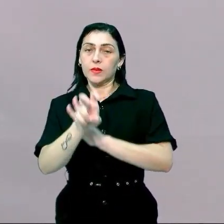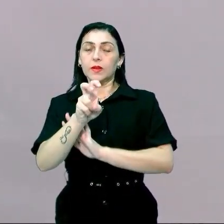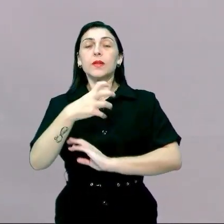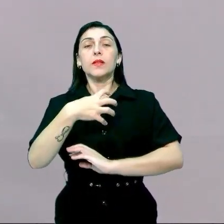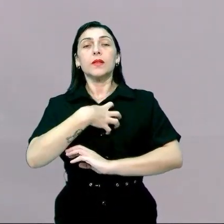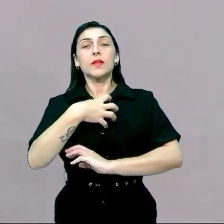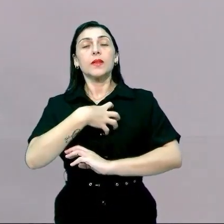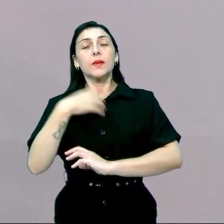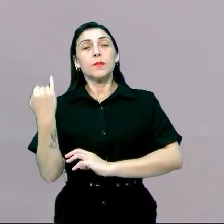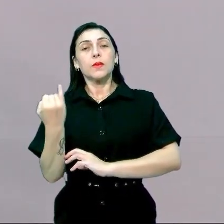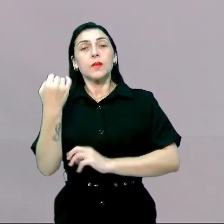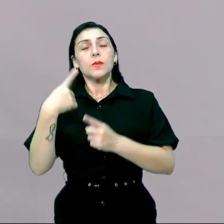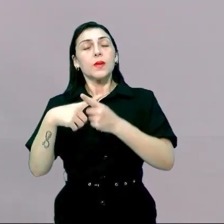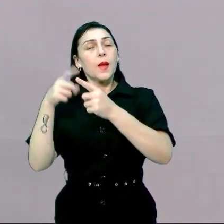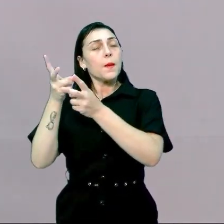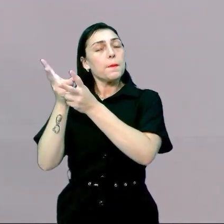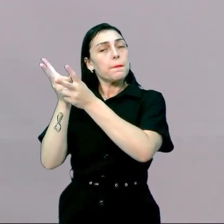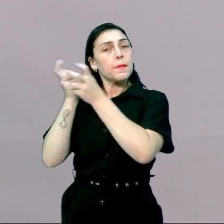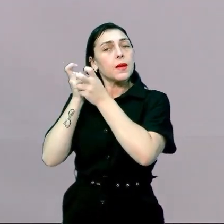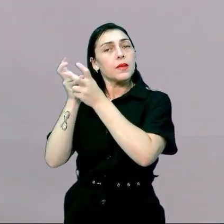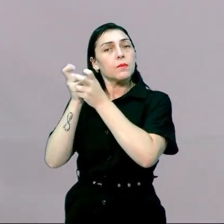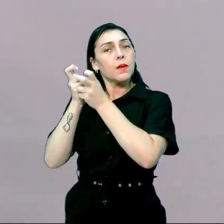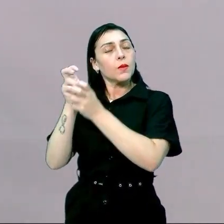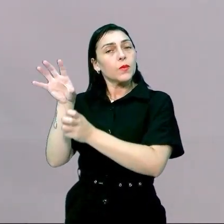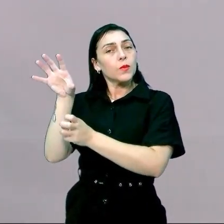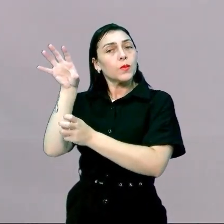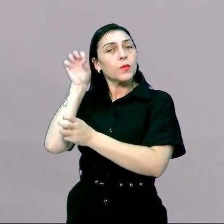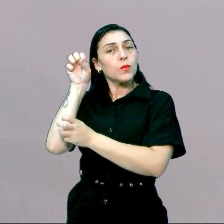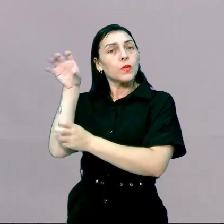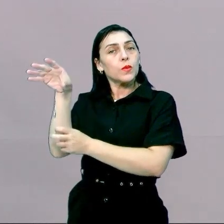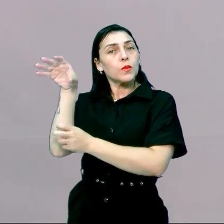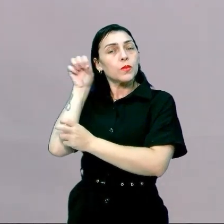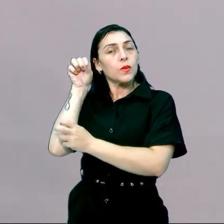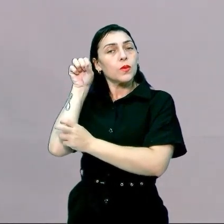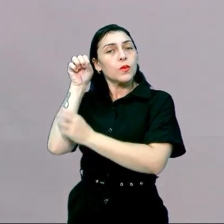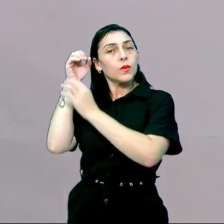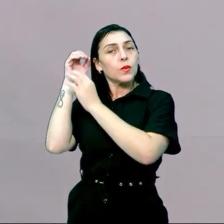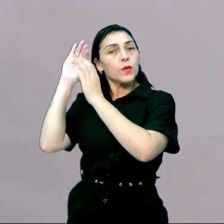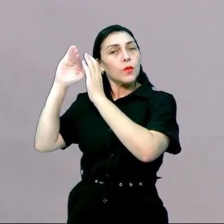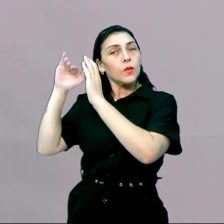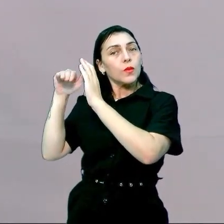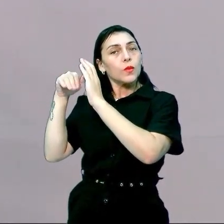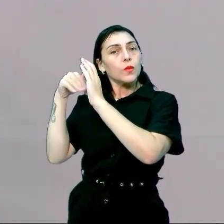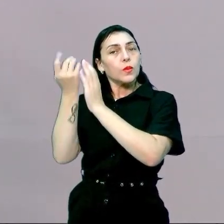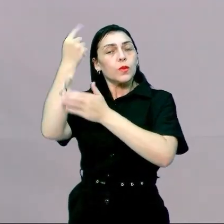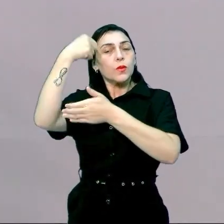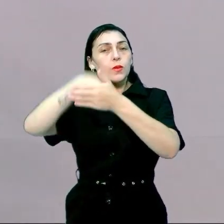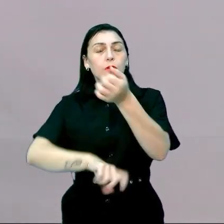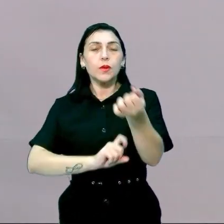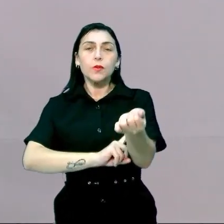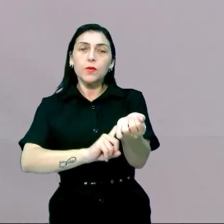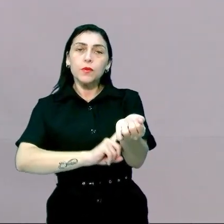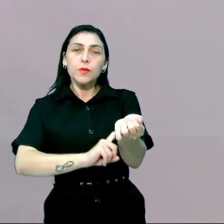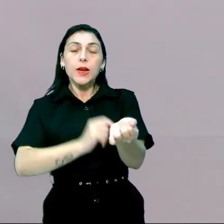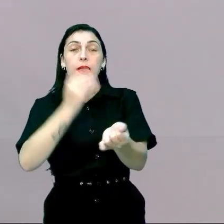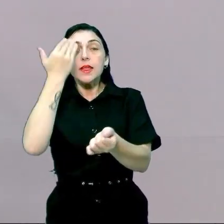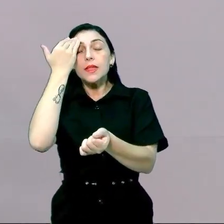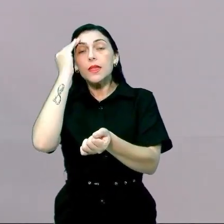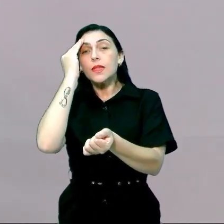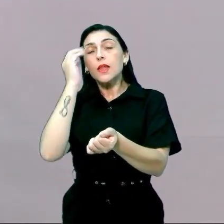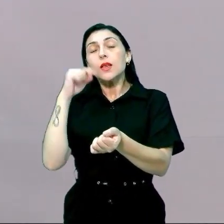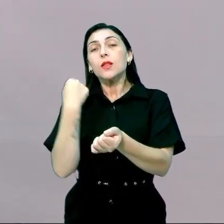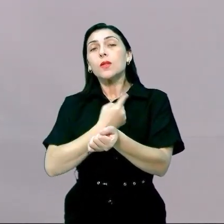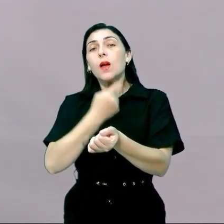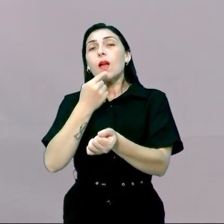porque é ele que vai perceber, captar os sons e mandar lá para o sistema nervoso central para que ele interprete e a